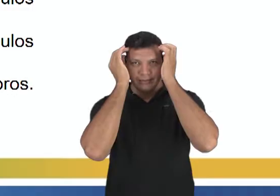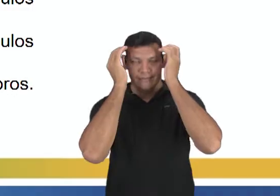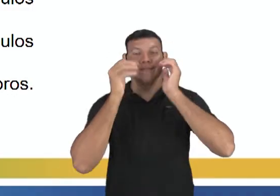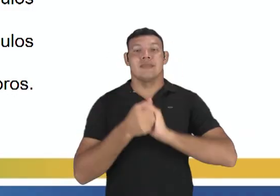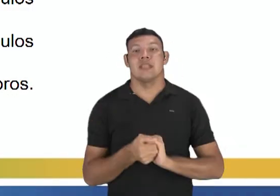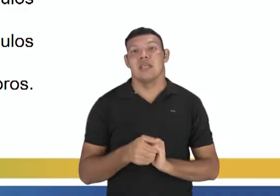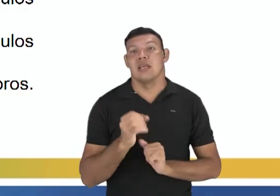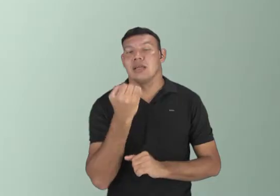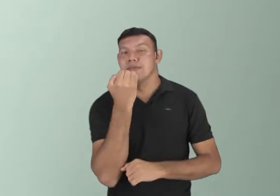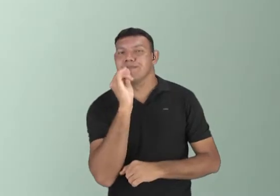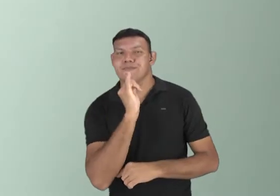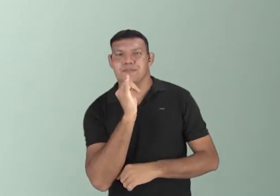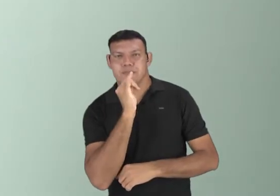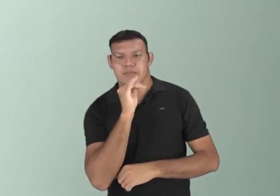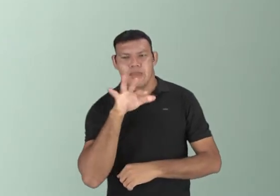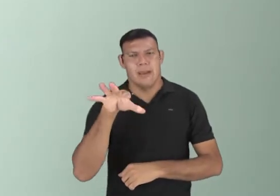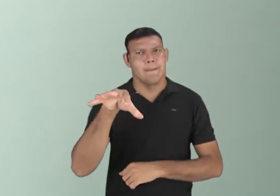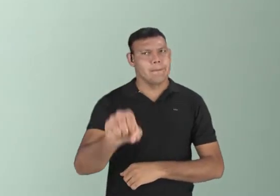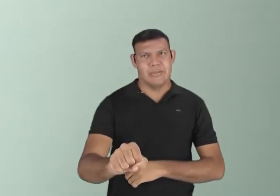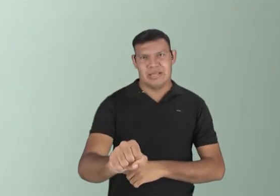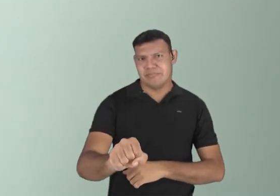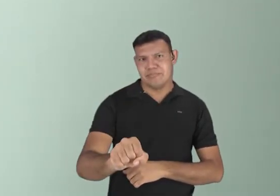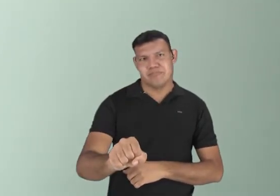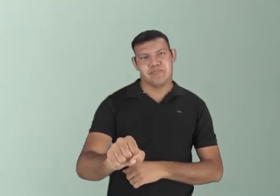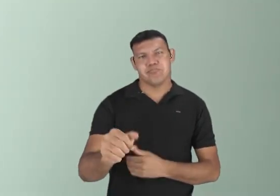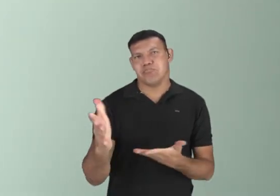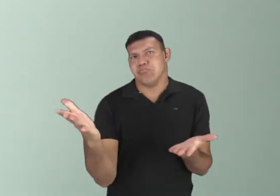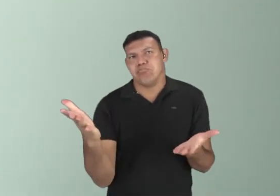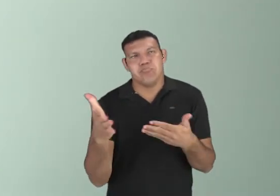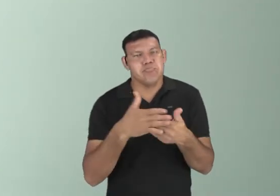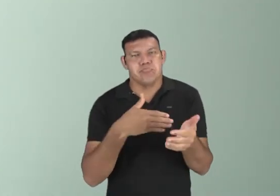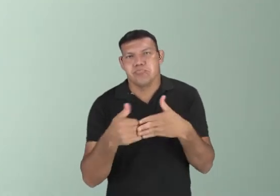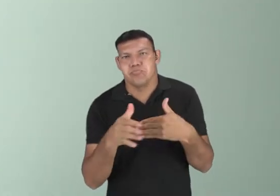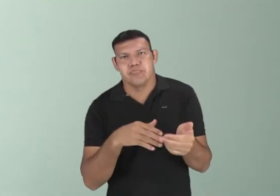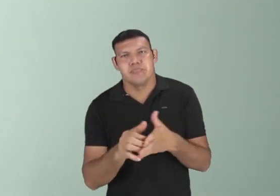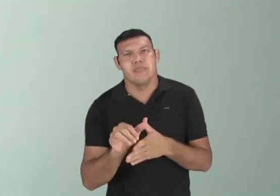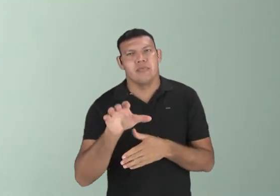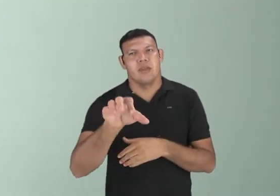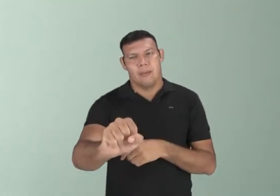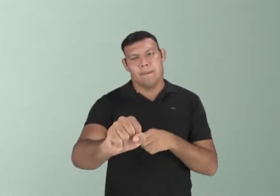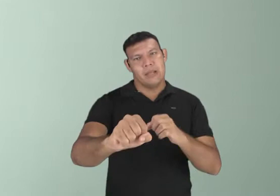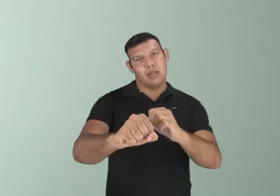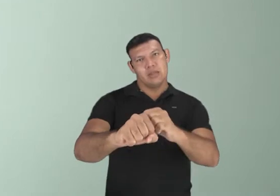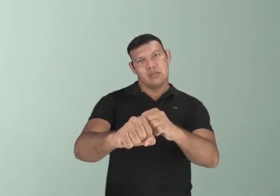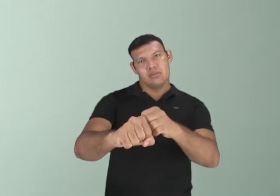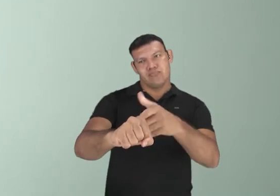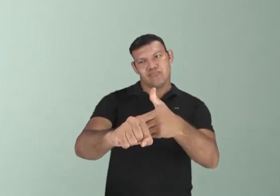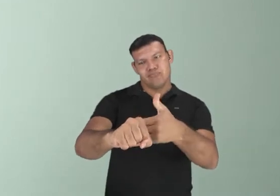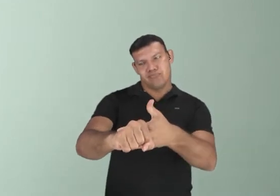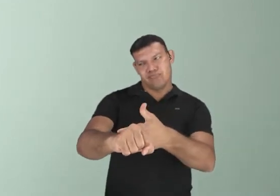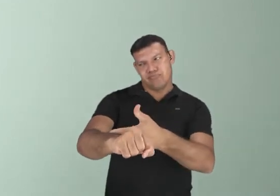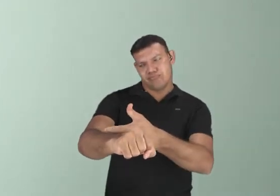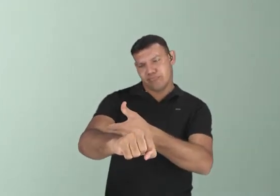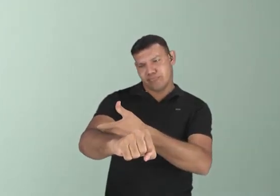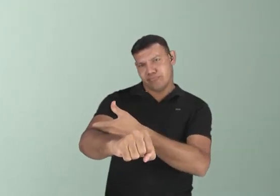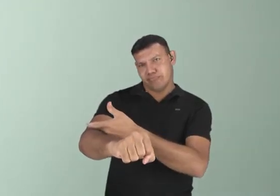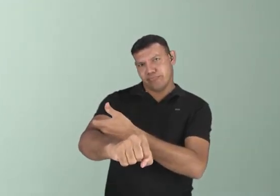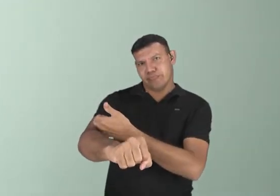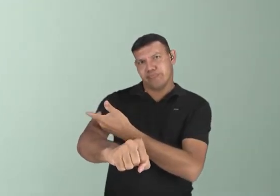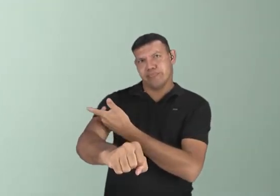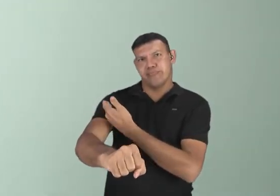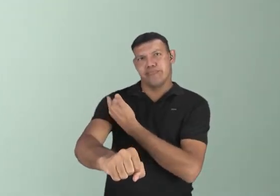pego em alguma coisa, por exemplo, esses receptores sensoriais levam essa informação,